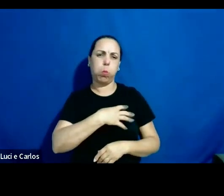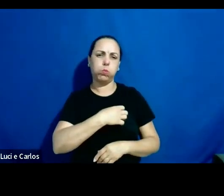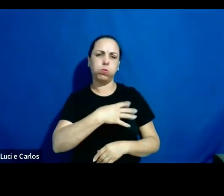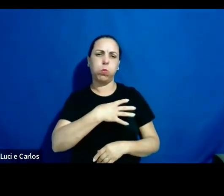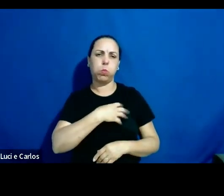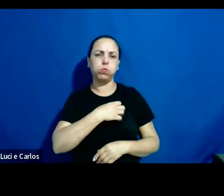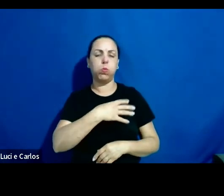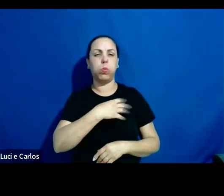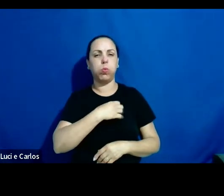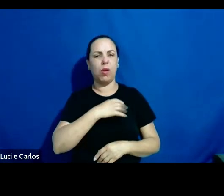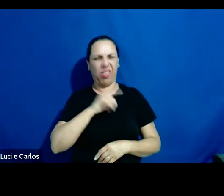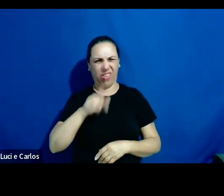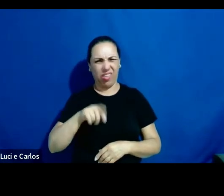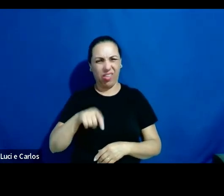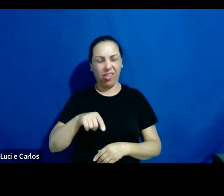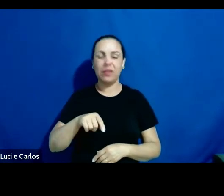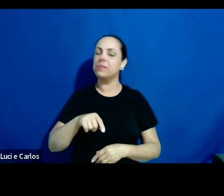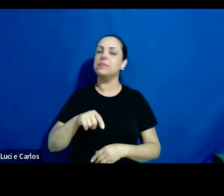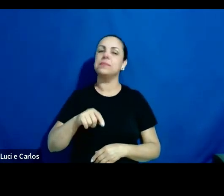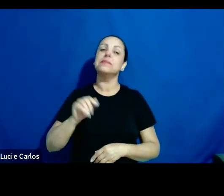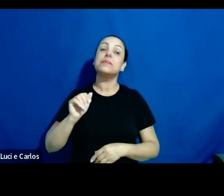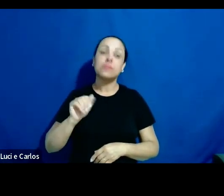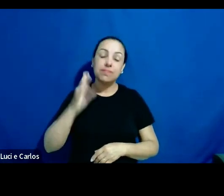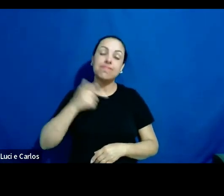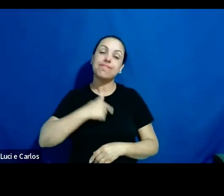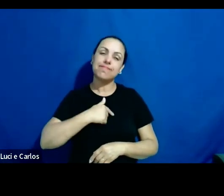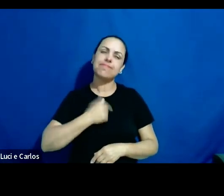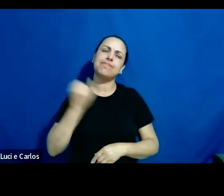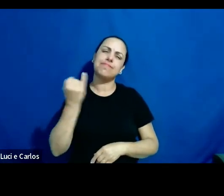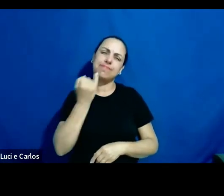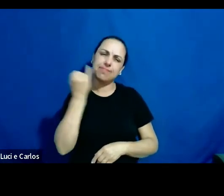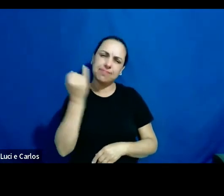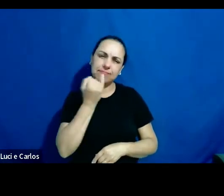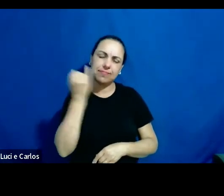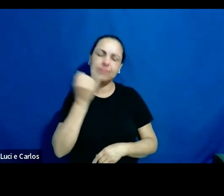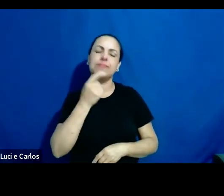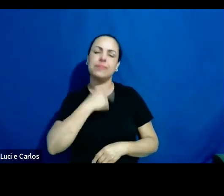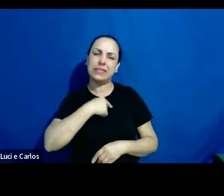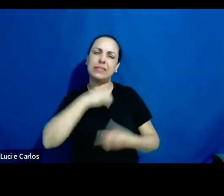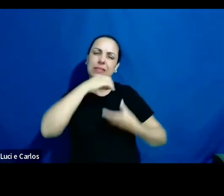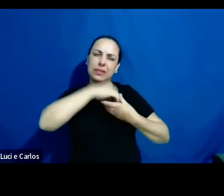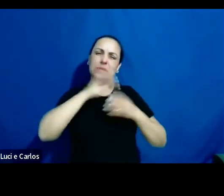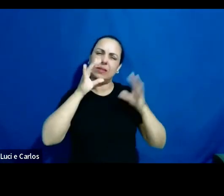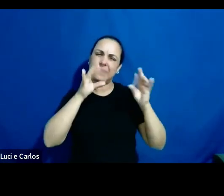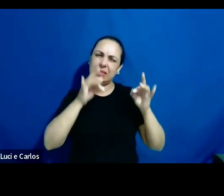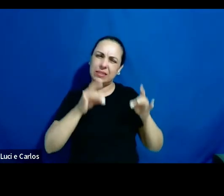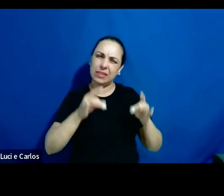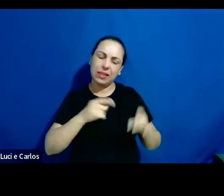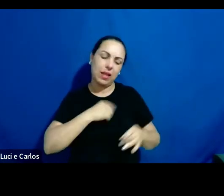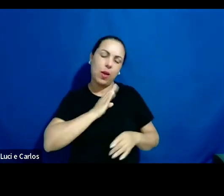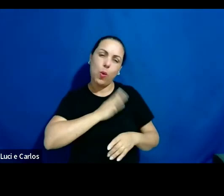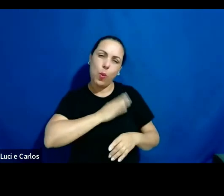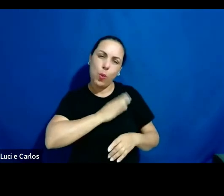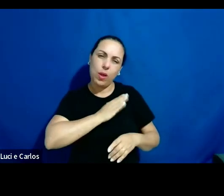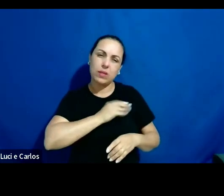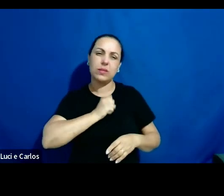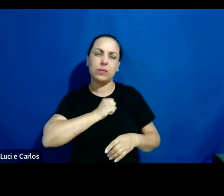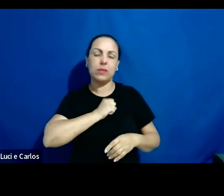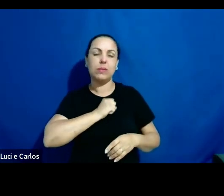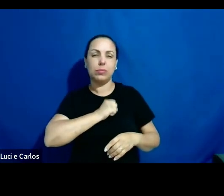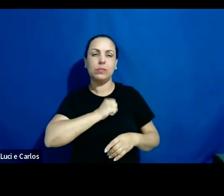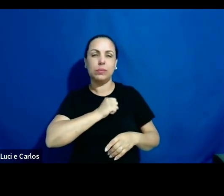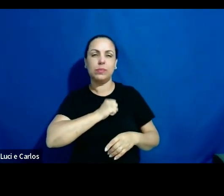é, será? Não, tem muito mais coisa, né? O coração não bate,